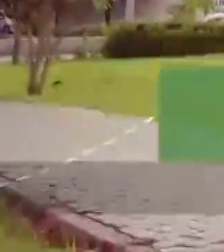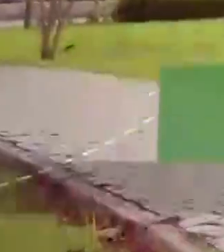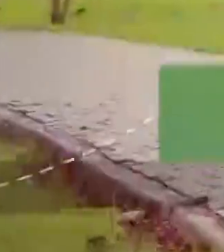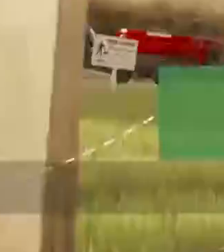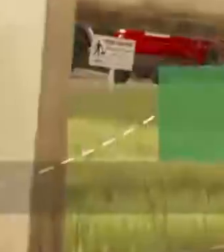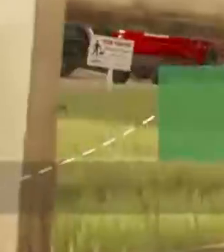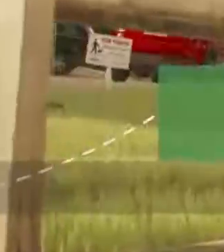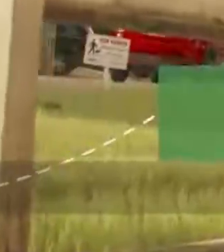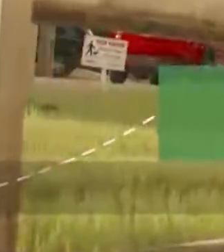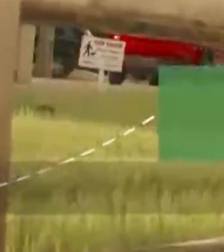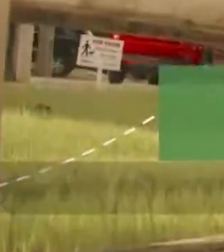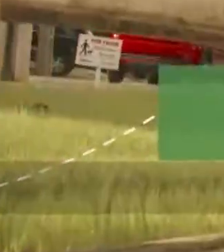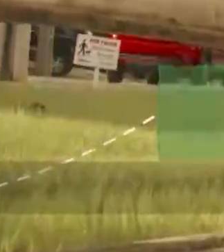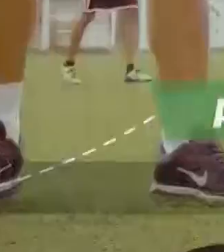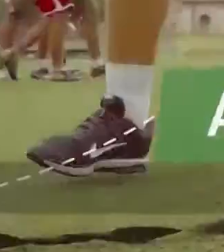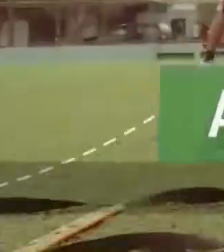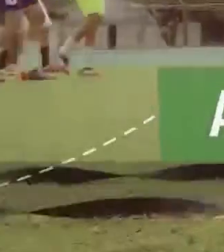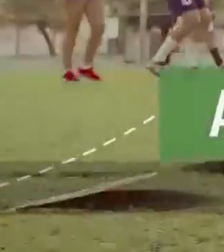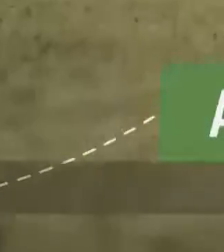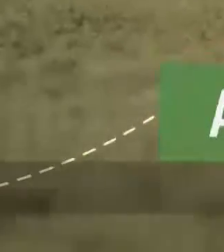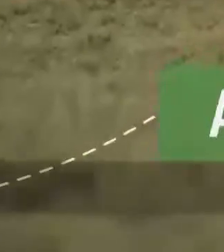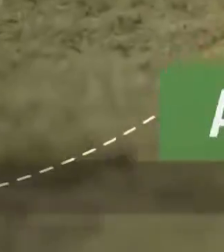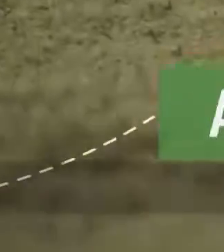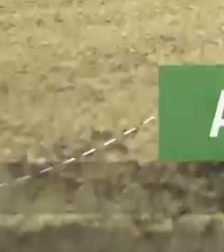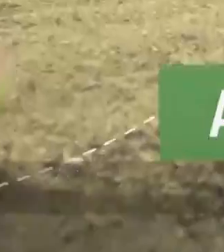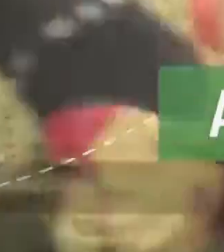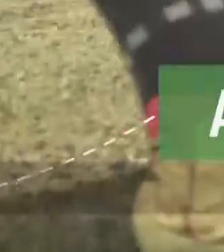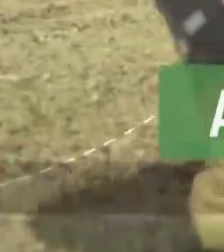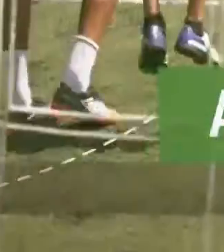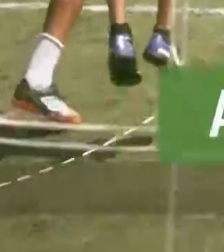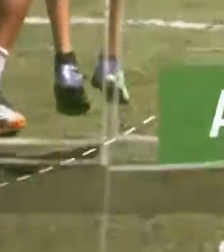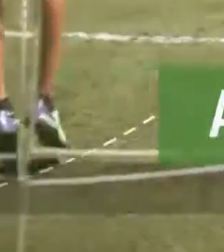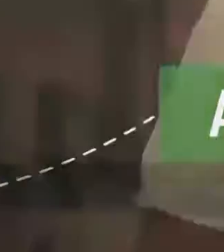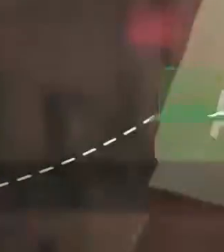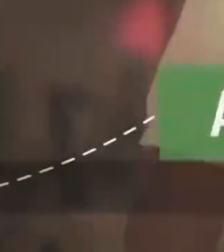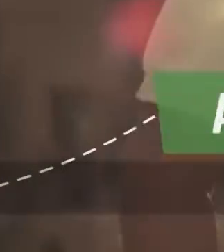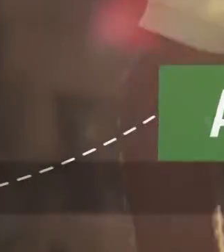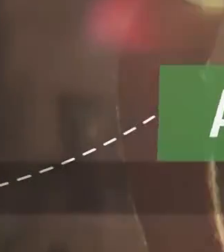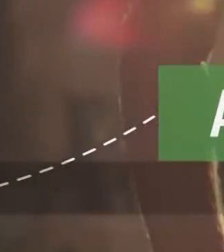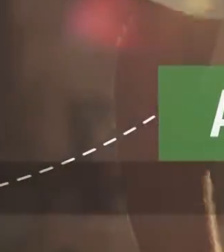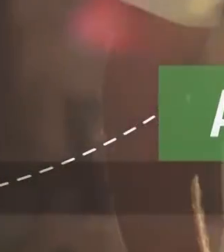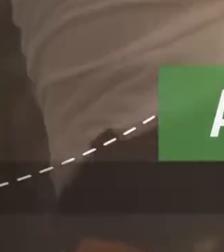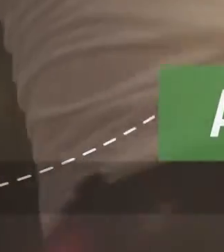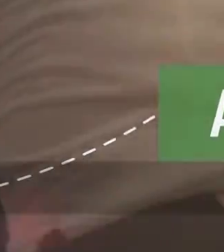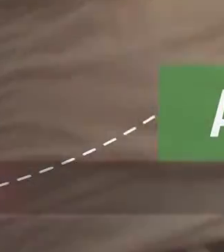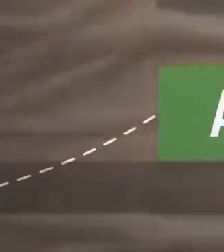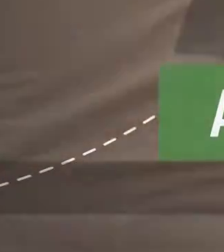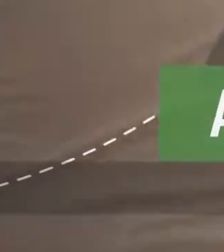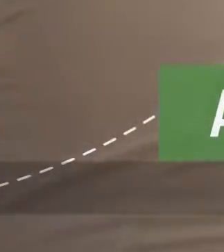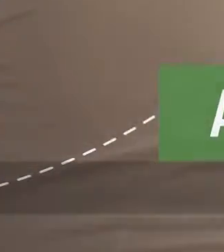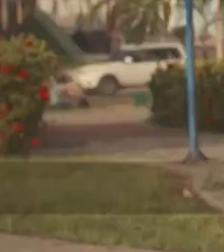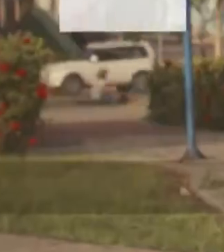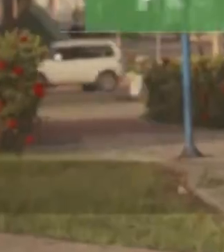saúde. Novas praças, areninhas e academias da Prefeitura.